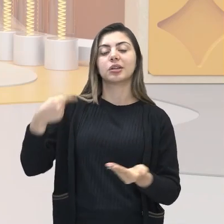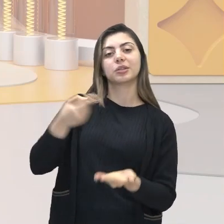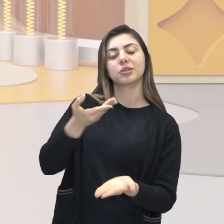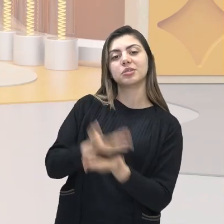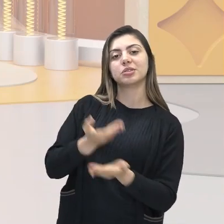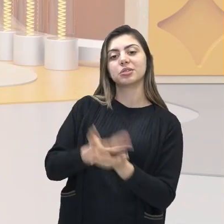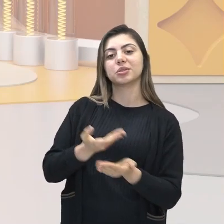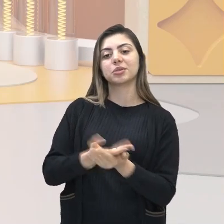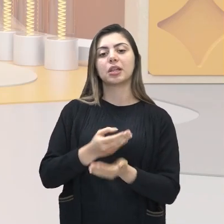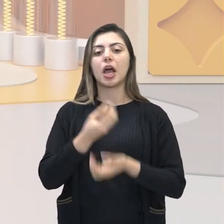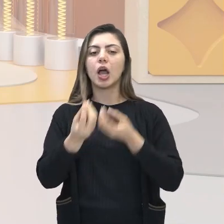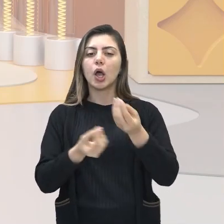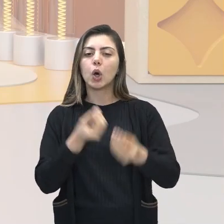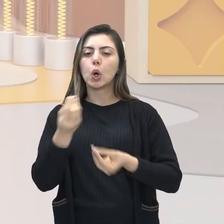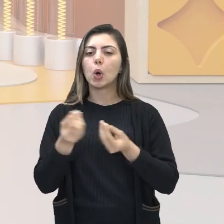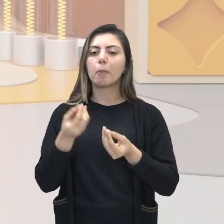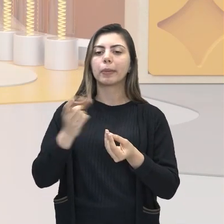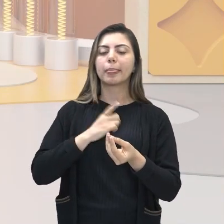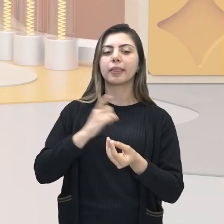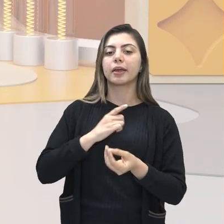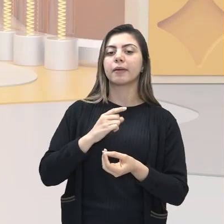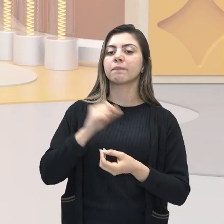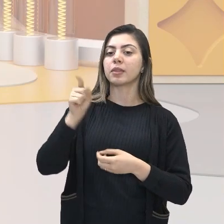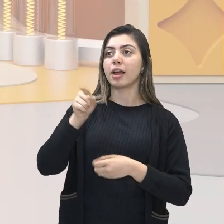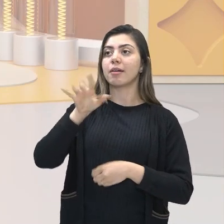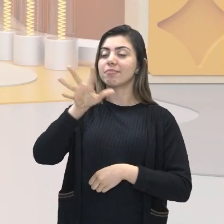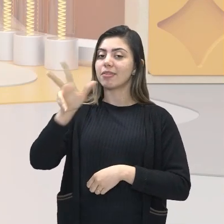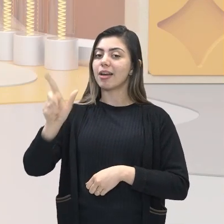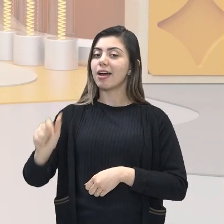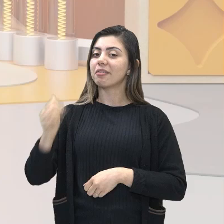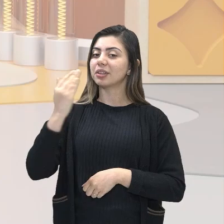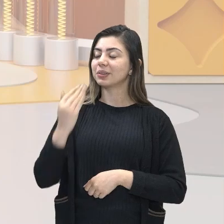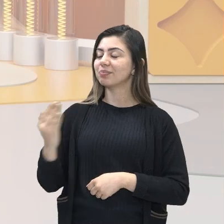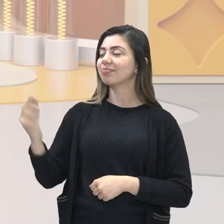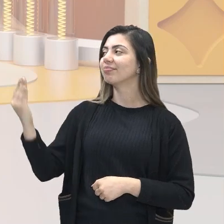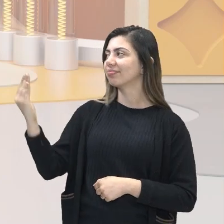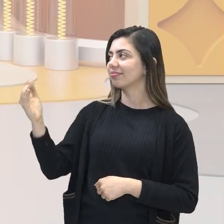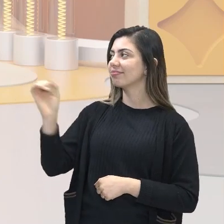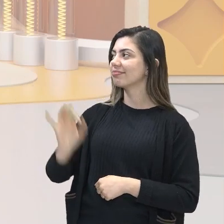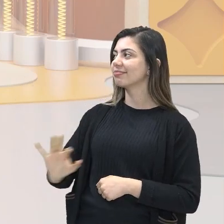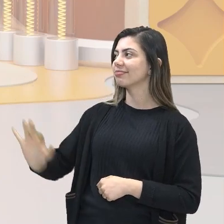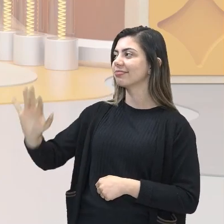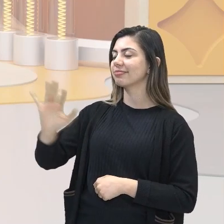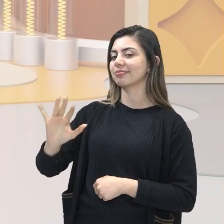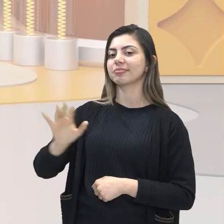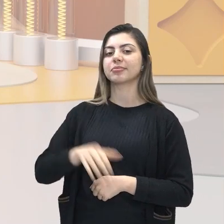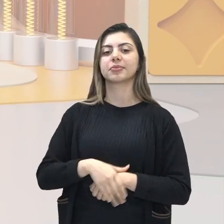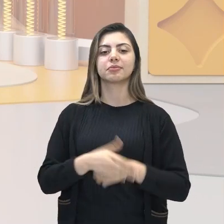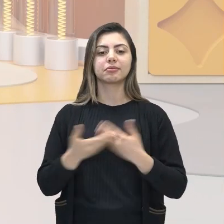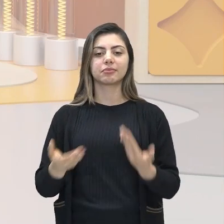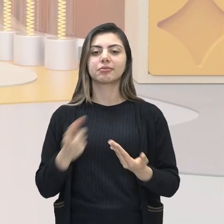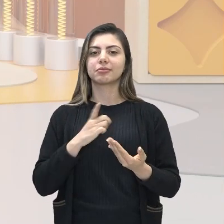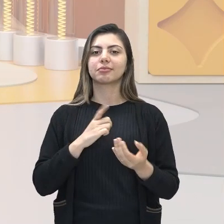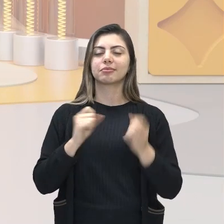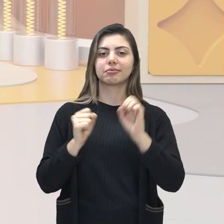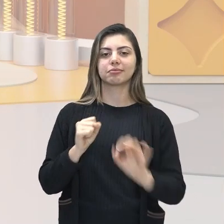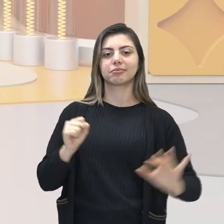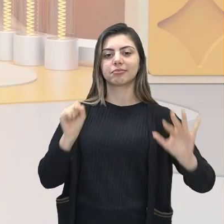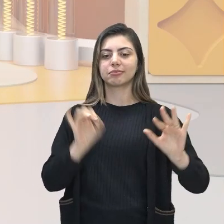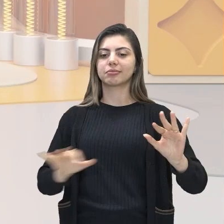mais ou menos como é que está organizado este continente aí que está aparecendo juntamente com todas essas imagens,